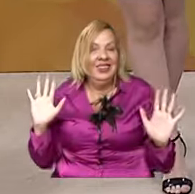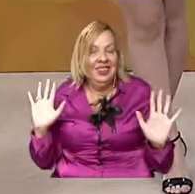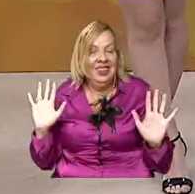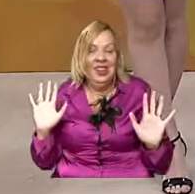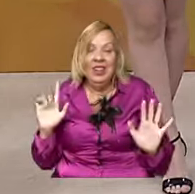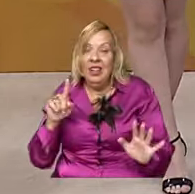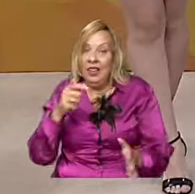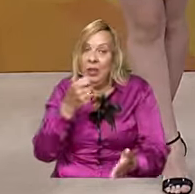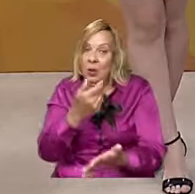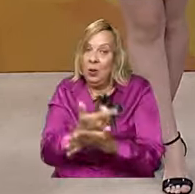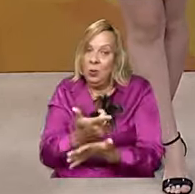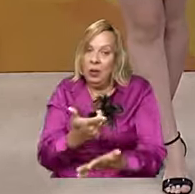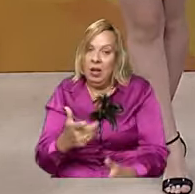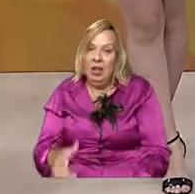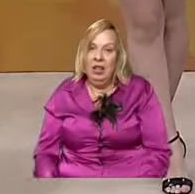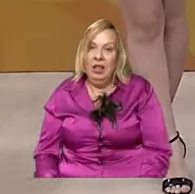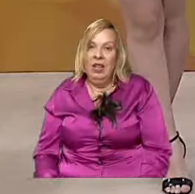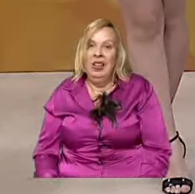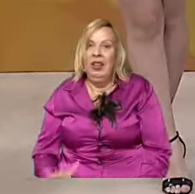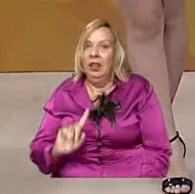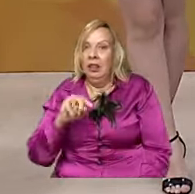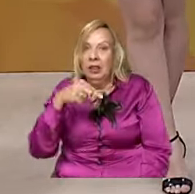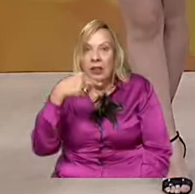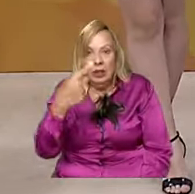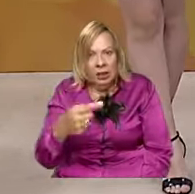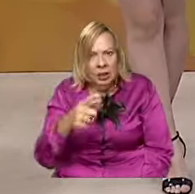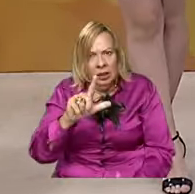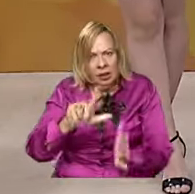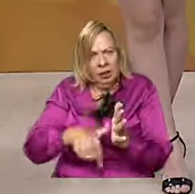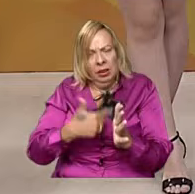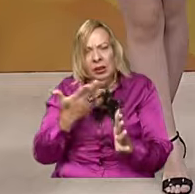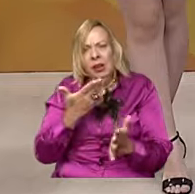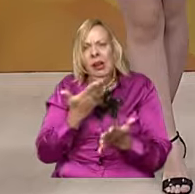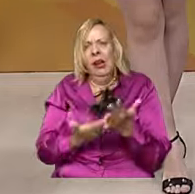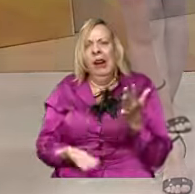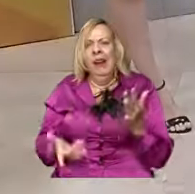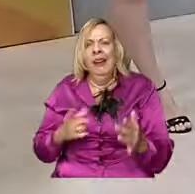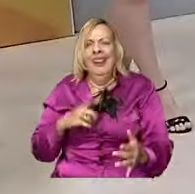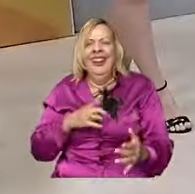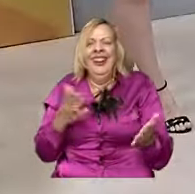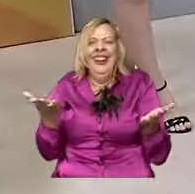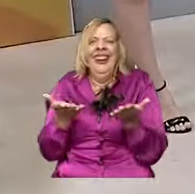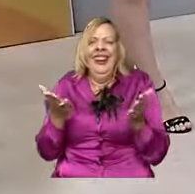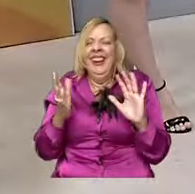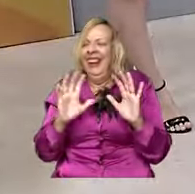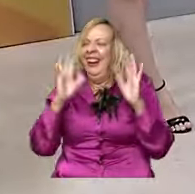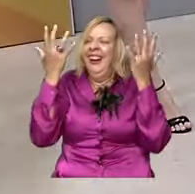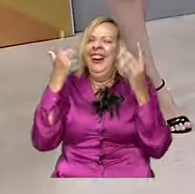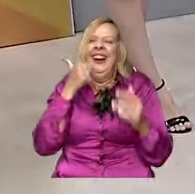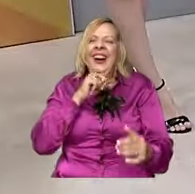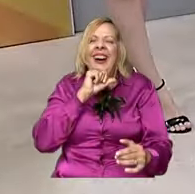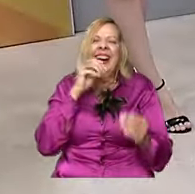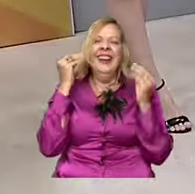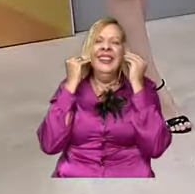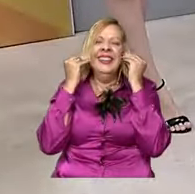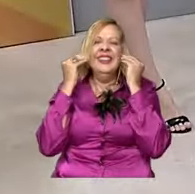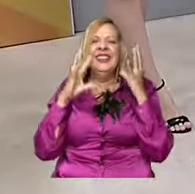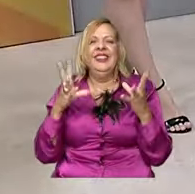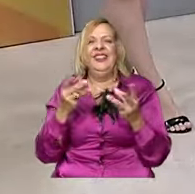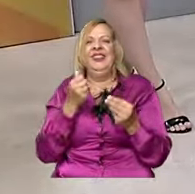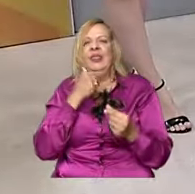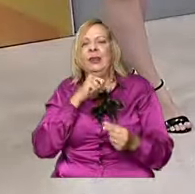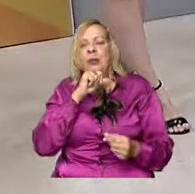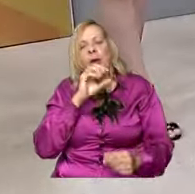você adquirir, viu? Não deixa pra depois, que você pode fazer agora. Hoje é dia de celebrar com as mamães. Beijo pra todas as mamães.